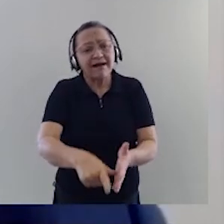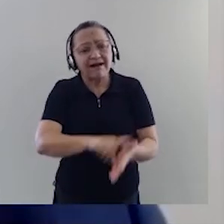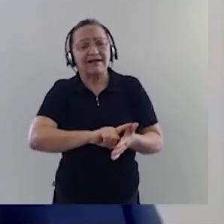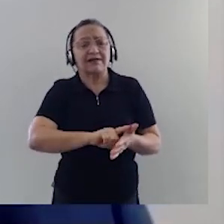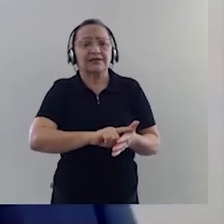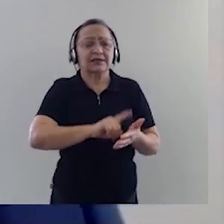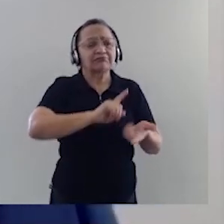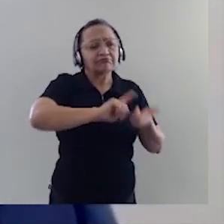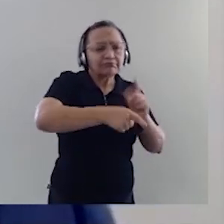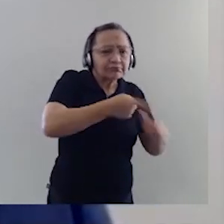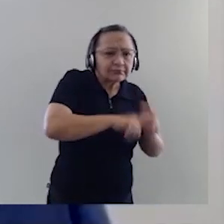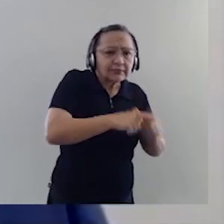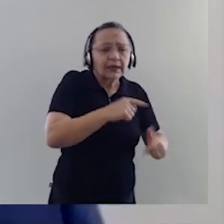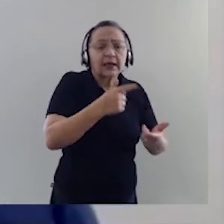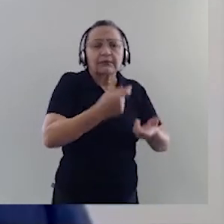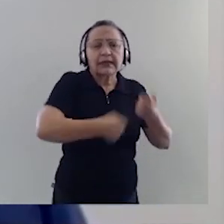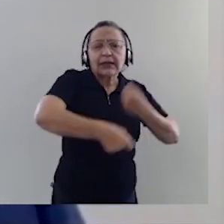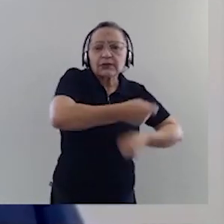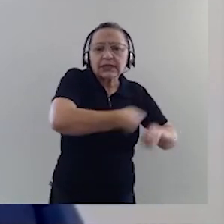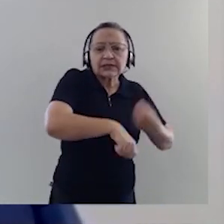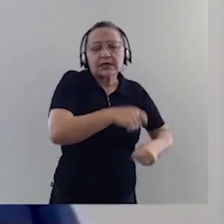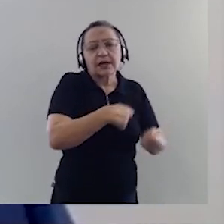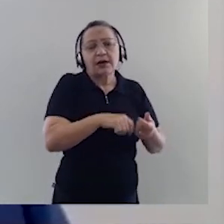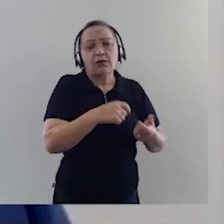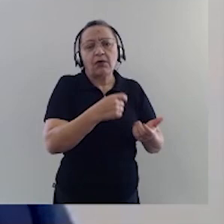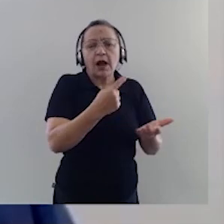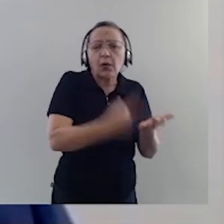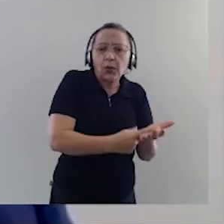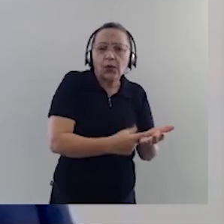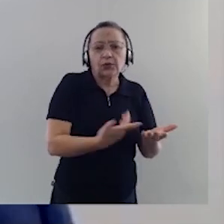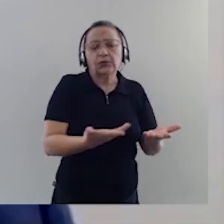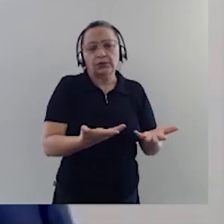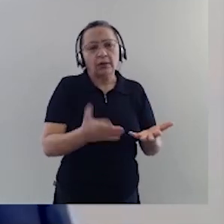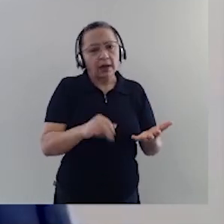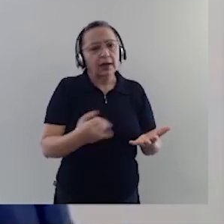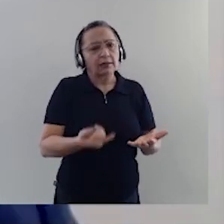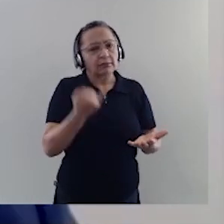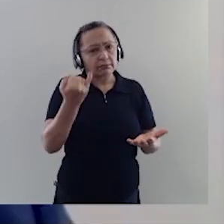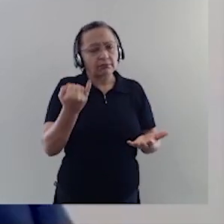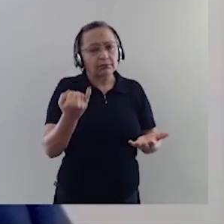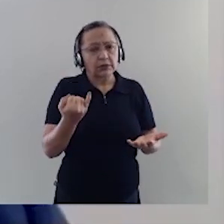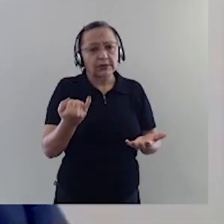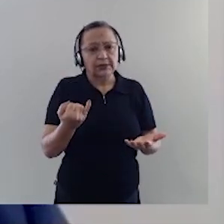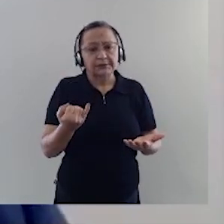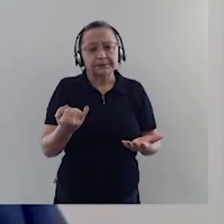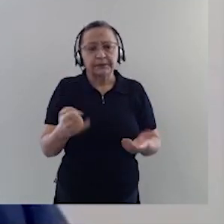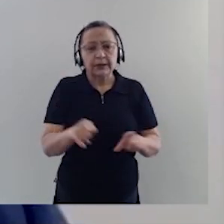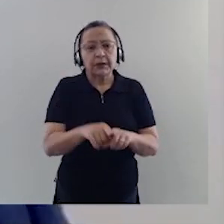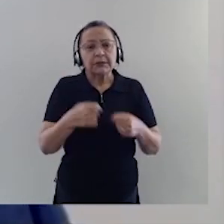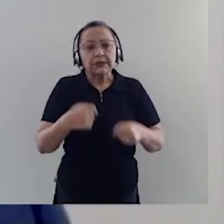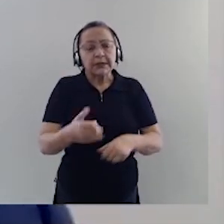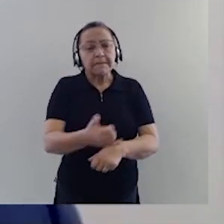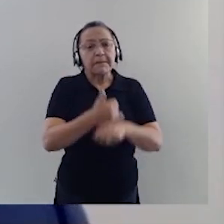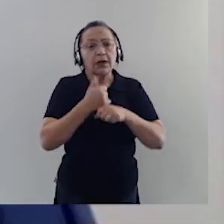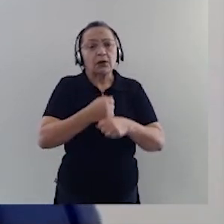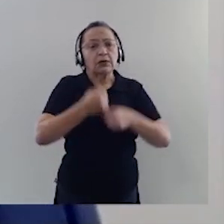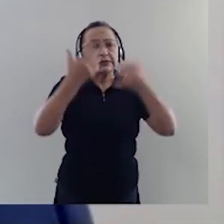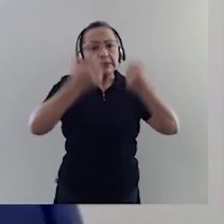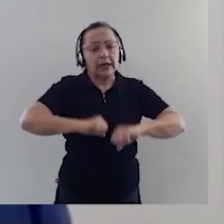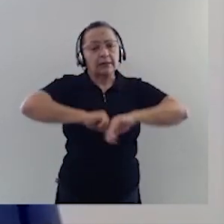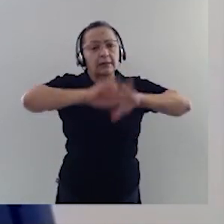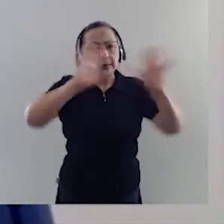negociação prévia. É um princípio interessante, precisa ser melhor exposto e